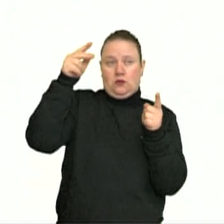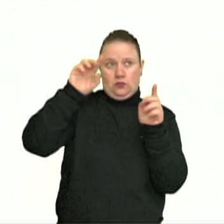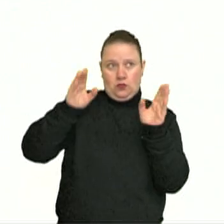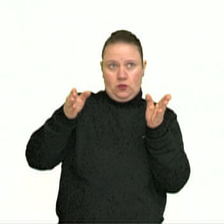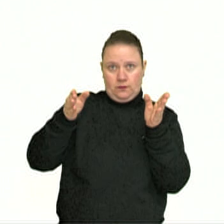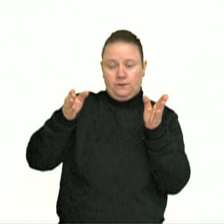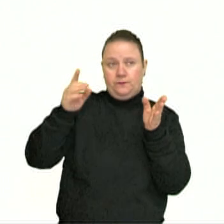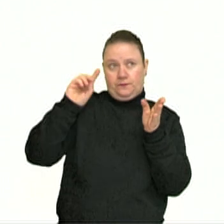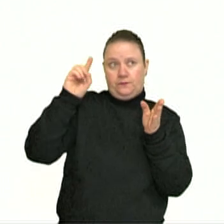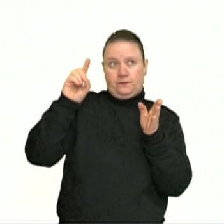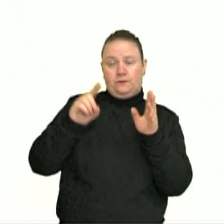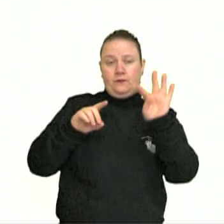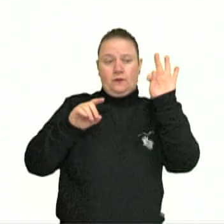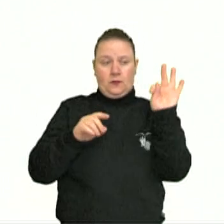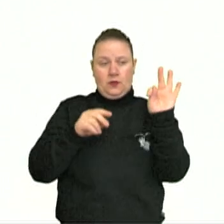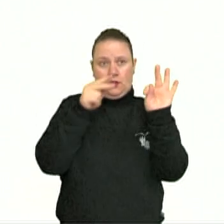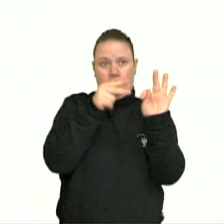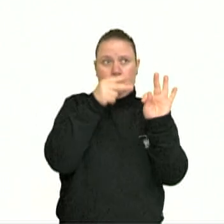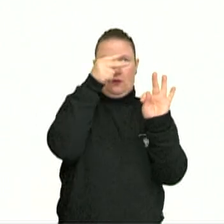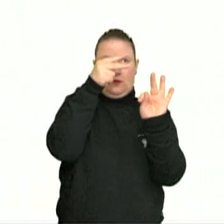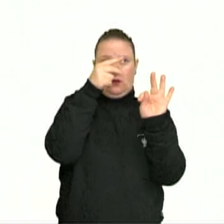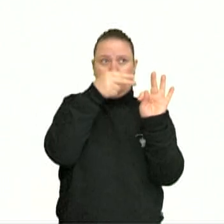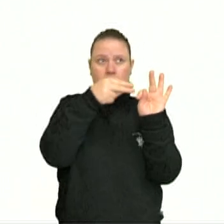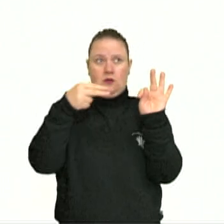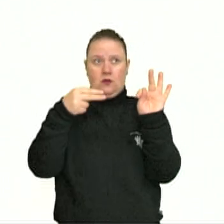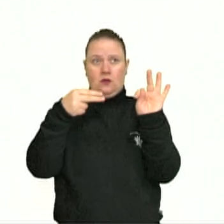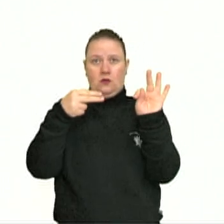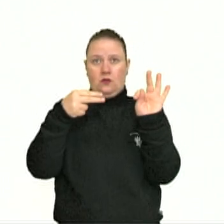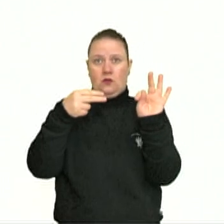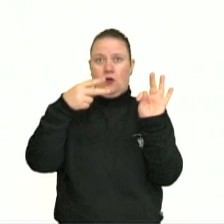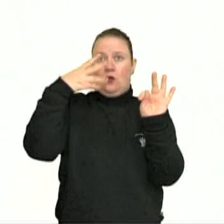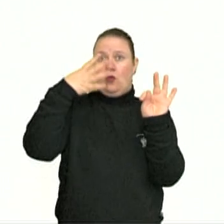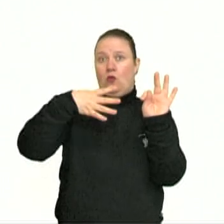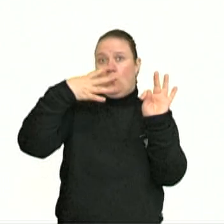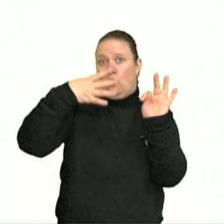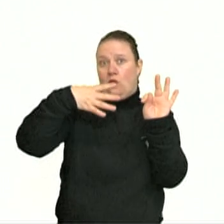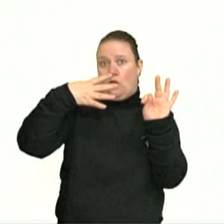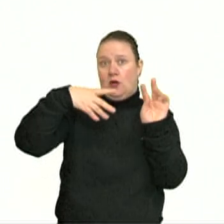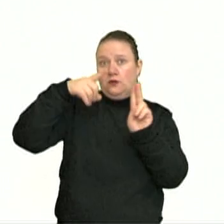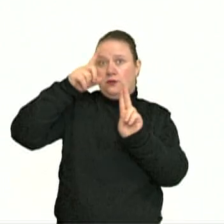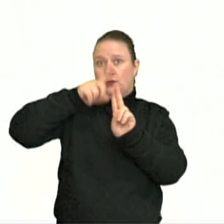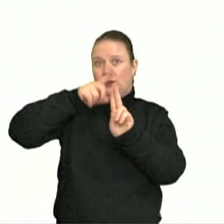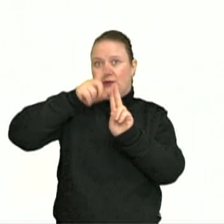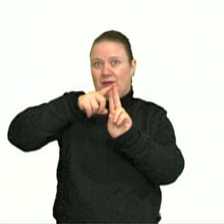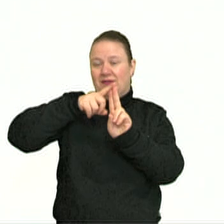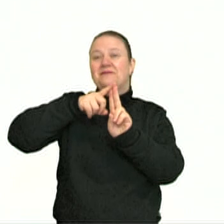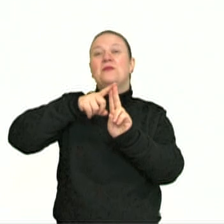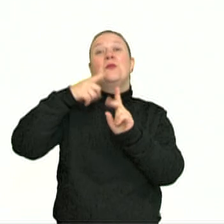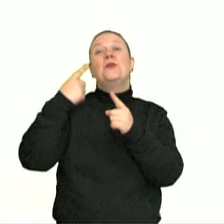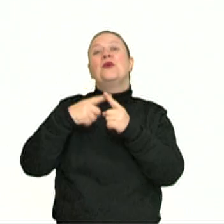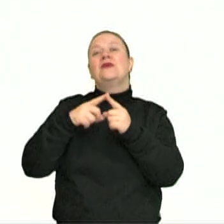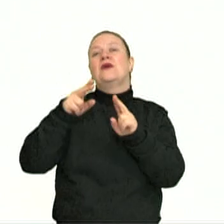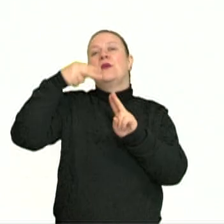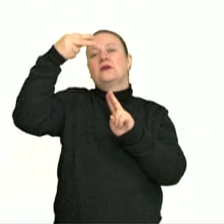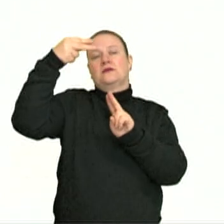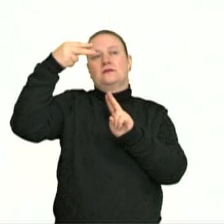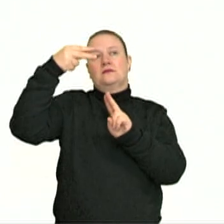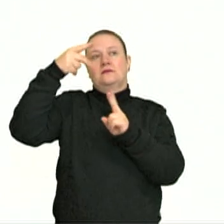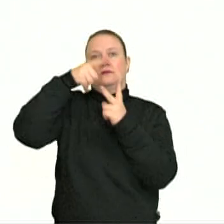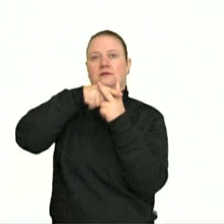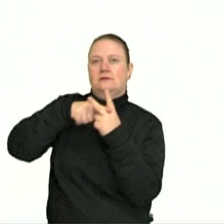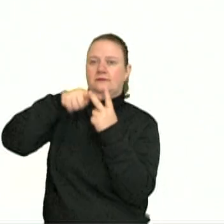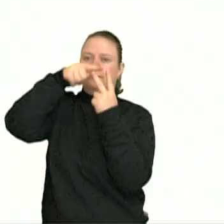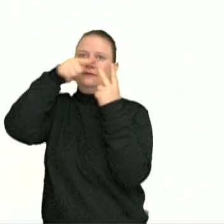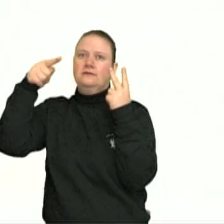ao quadrado é igual a 4π ao quadrado, porque eu vou levar esse cara ao quadrado também aqui, e aqui eu vou levar a raiz quadrada